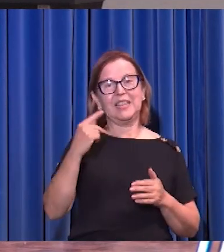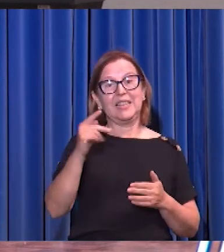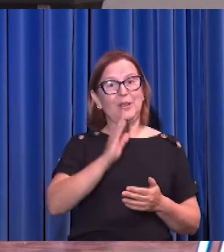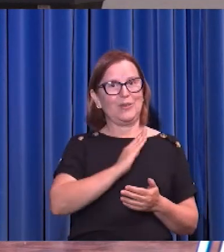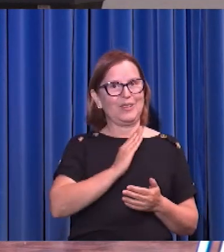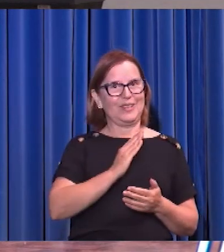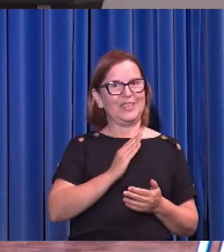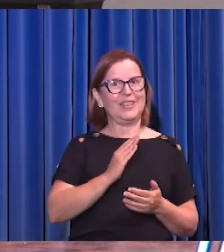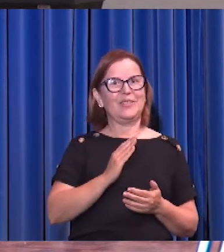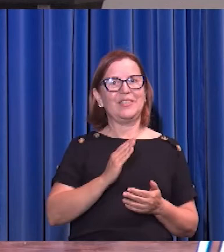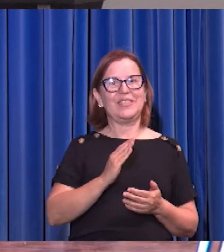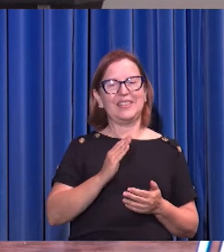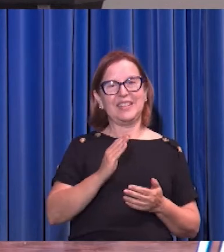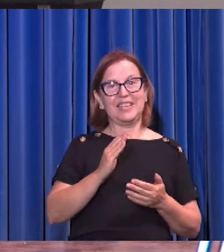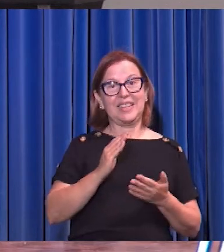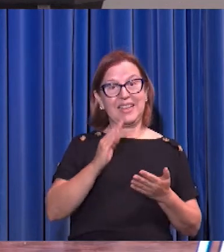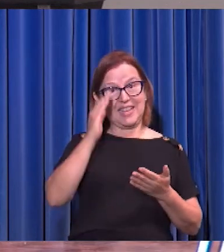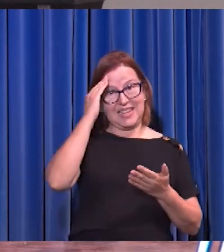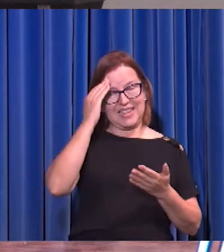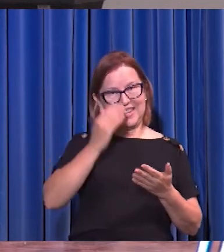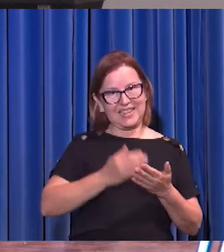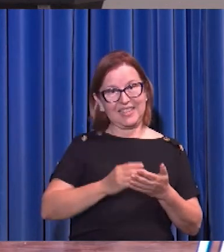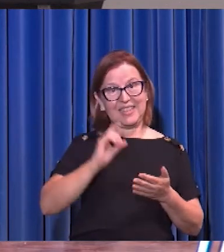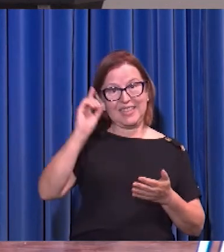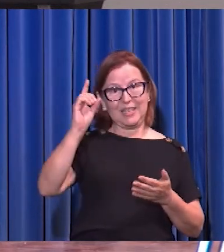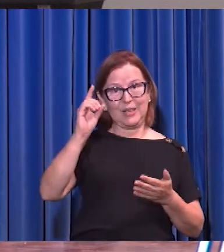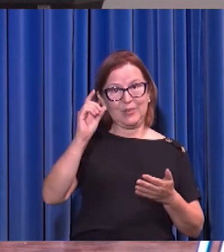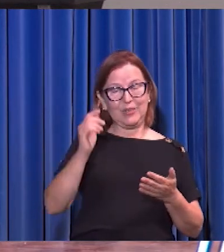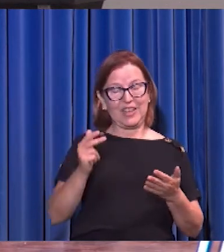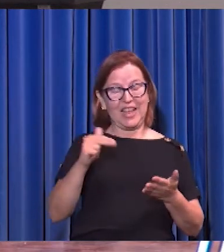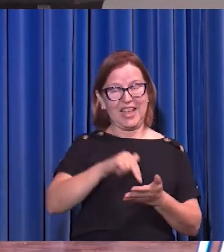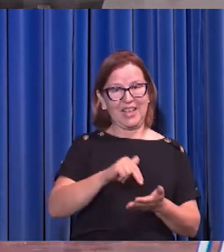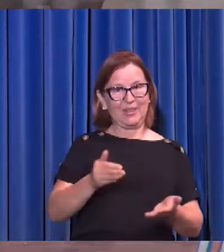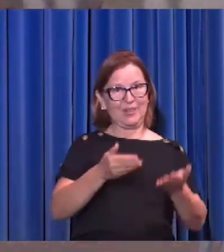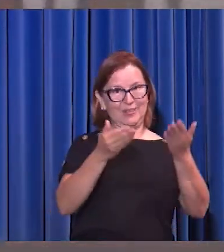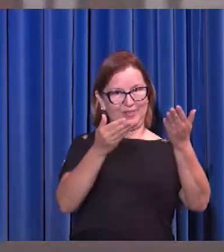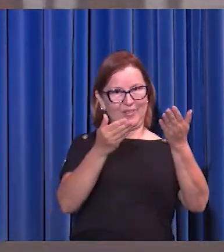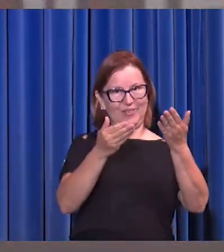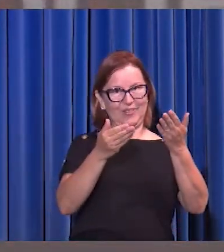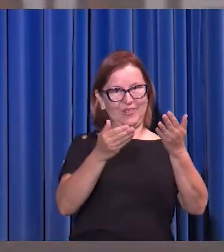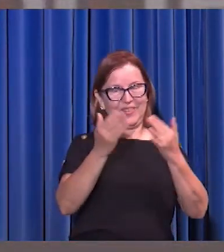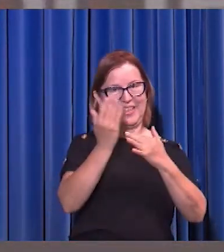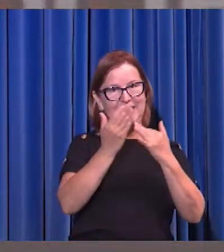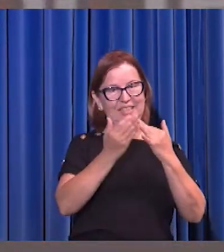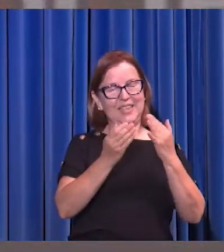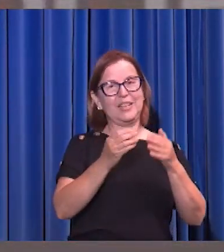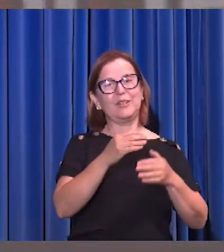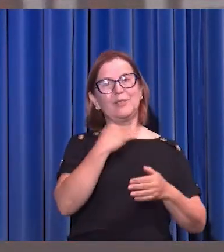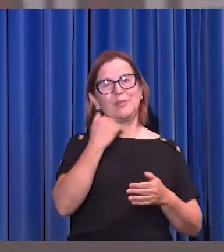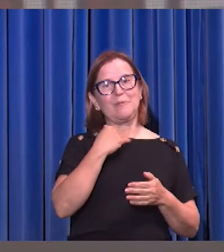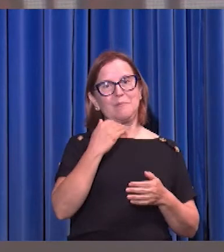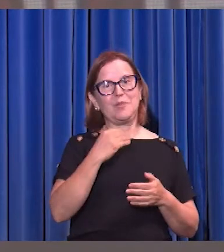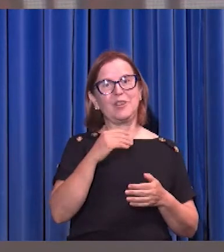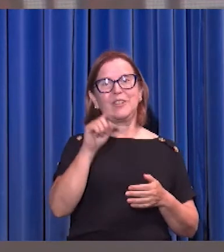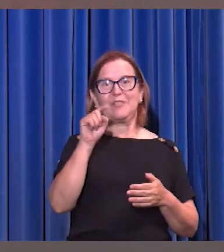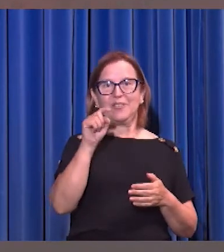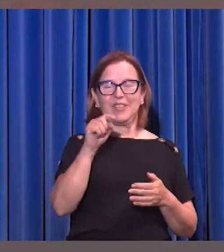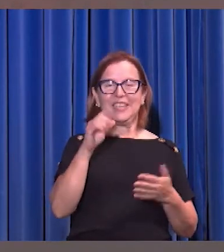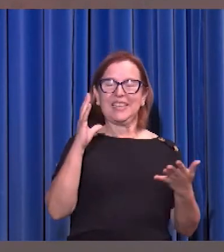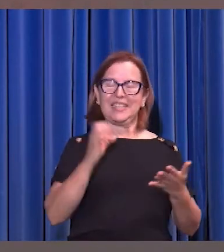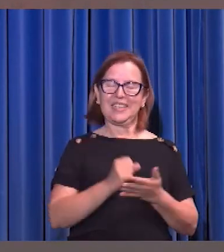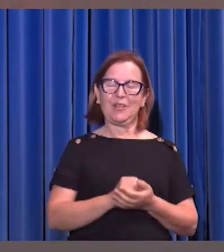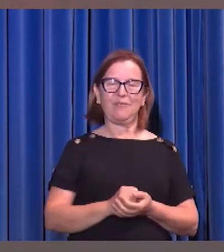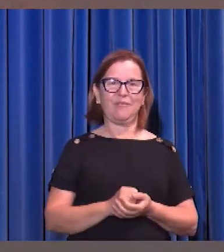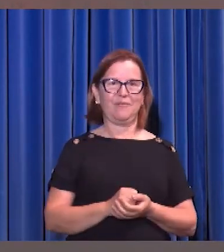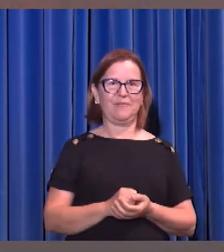serás salvo. Conclusão, não existe nenhuma adoração a ídolos ou oração a